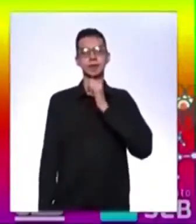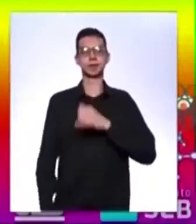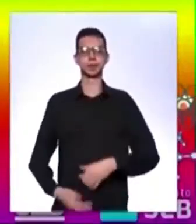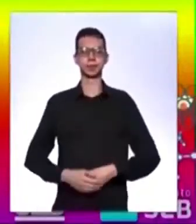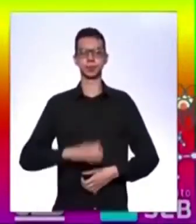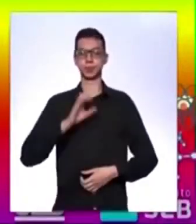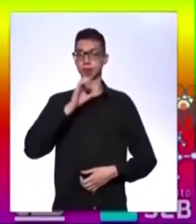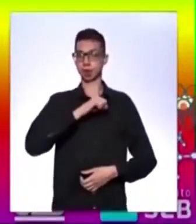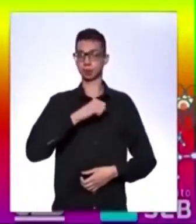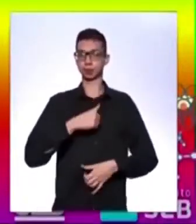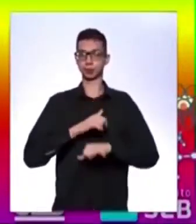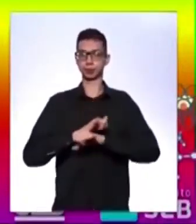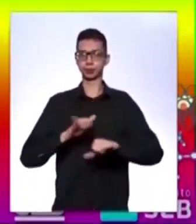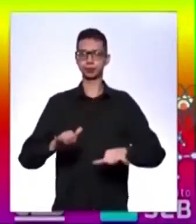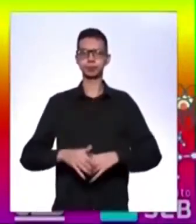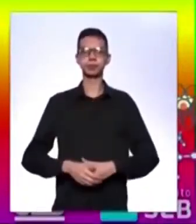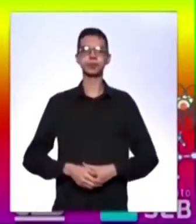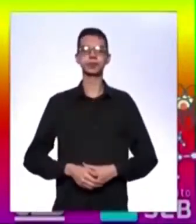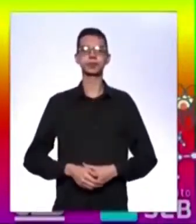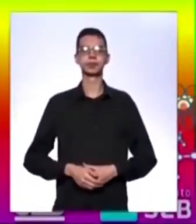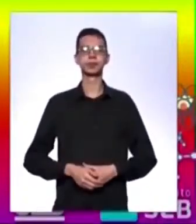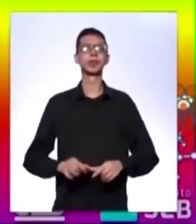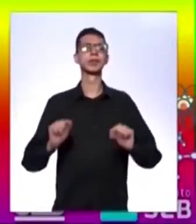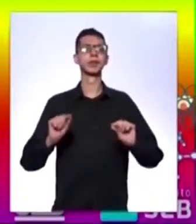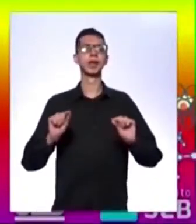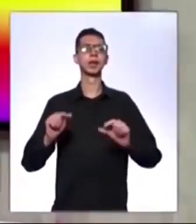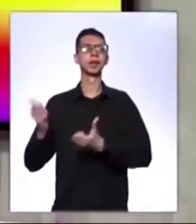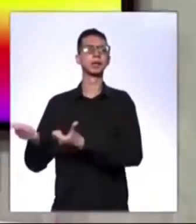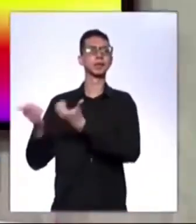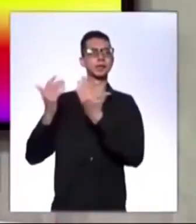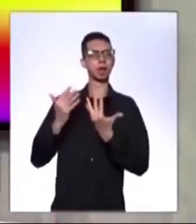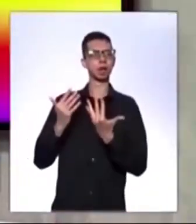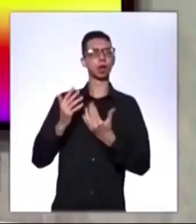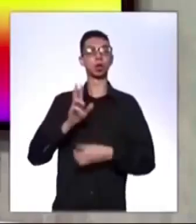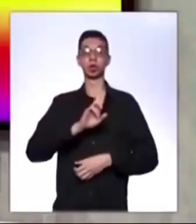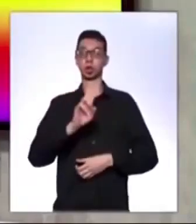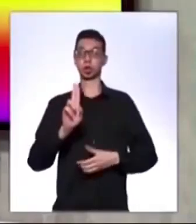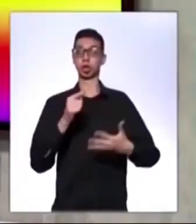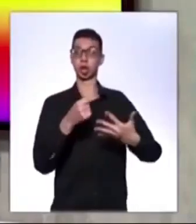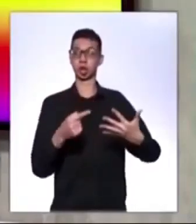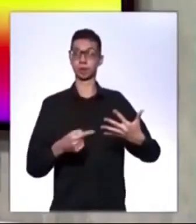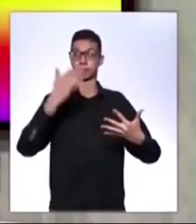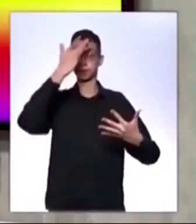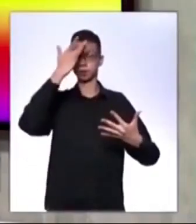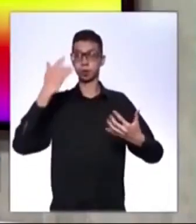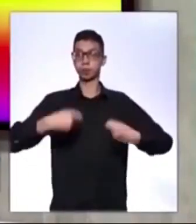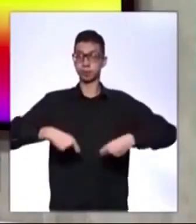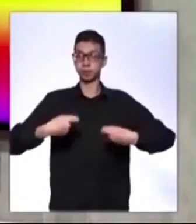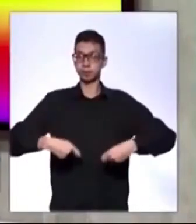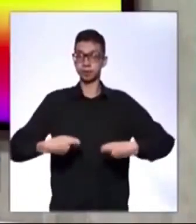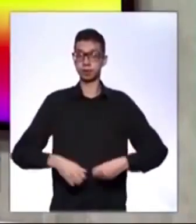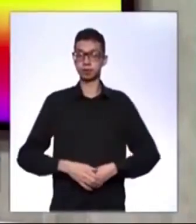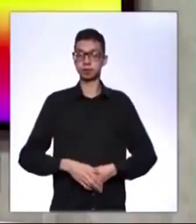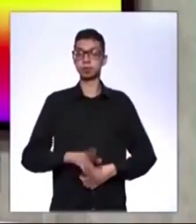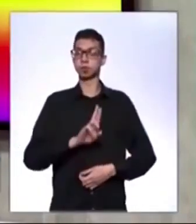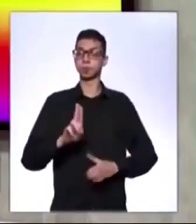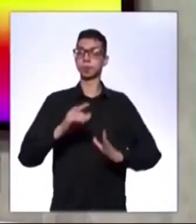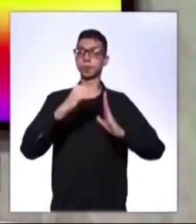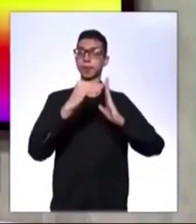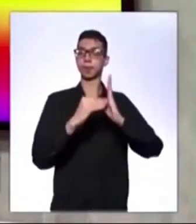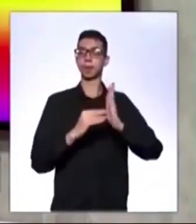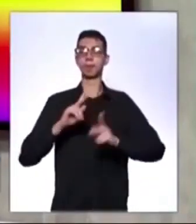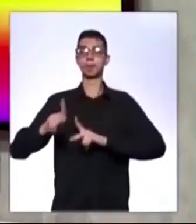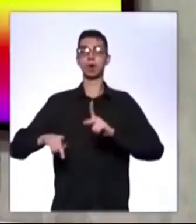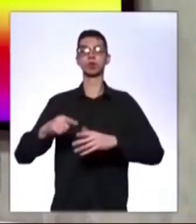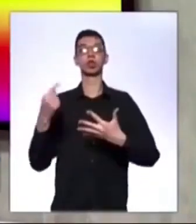rapidinho, não vieram para cá africanos, vamos melhorar isso? Quem veio para cá? Vamos dar nome aos bois? Né? Vamos dar nome às pessoas? Né? Vamos nomear os povos que